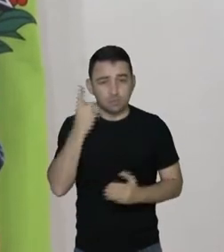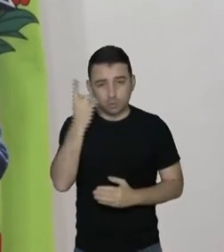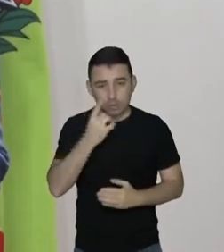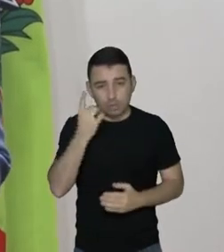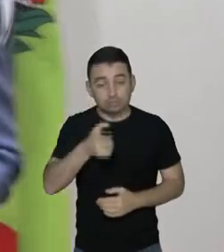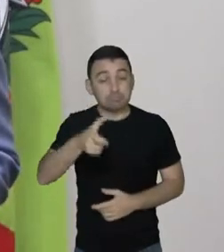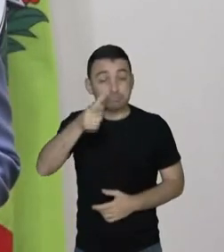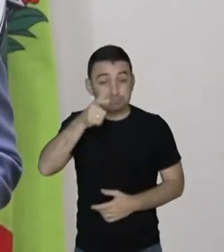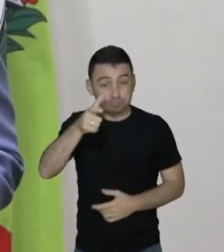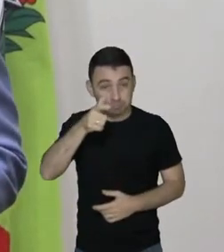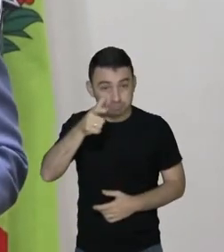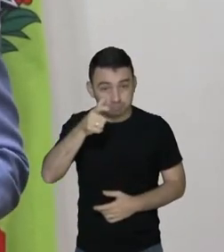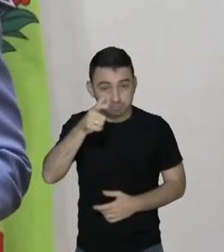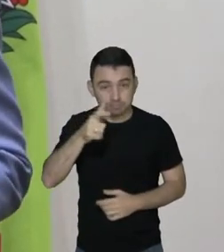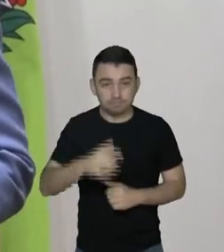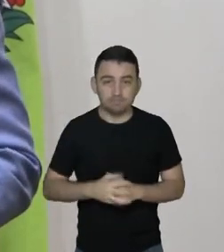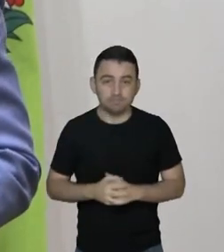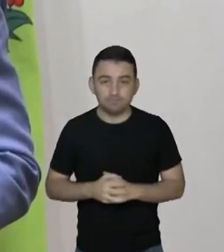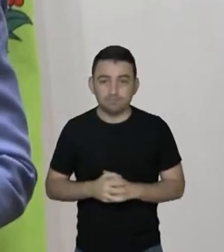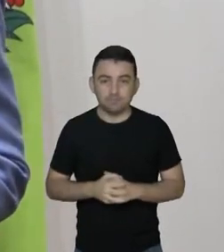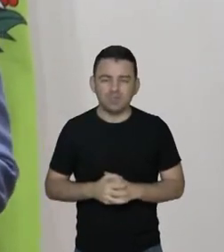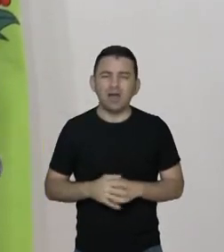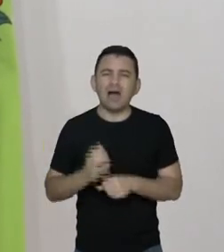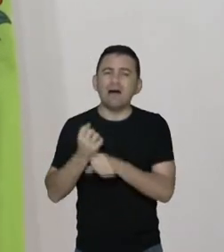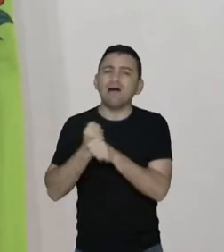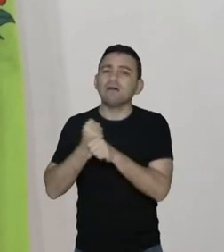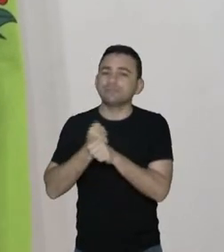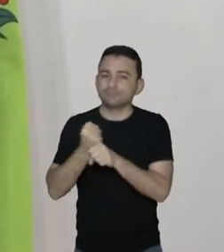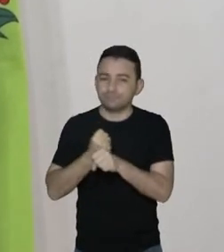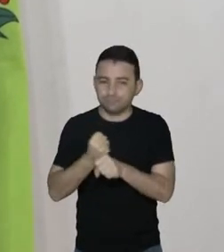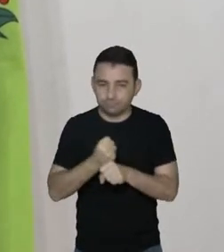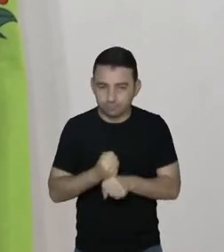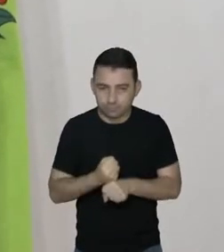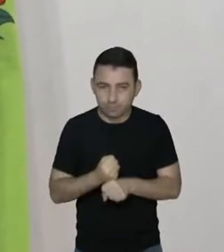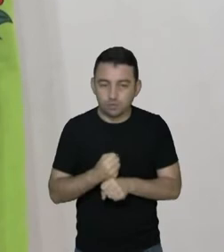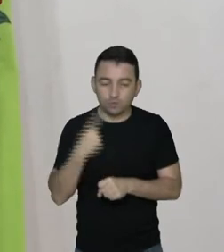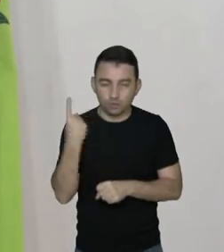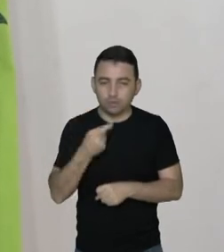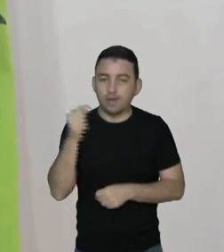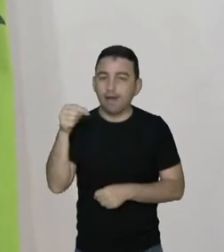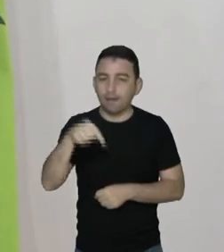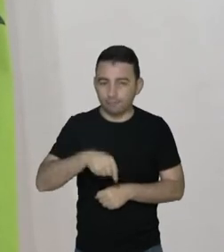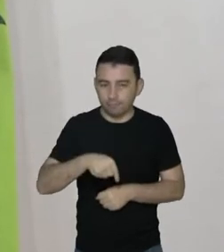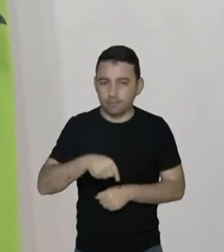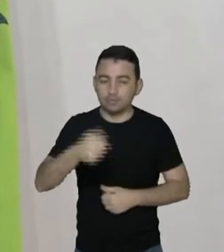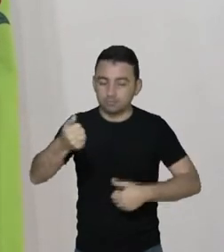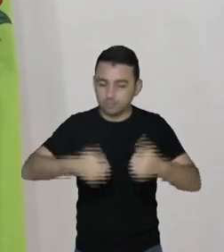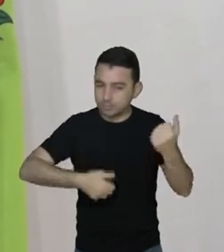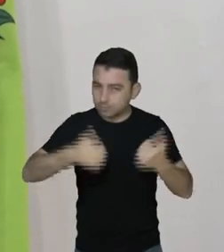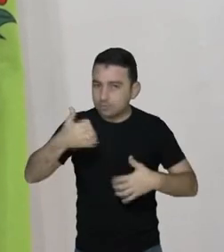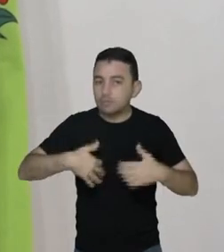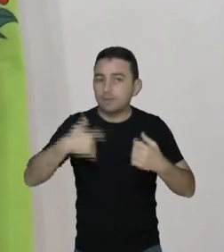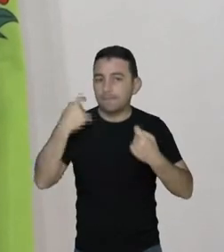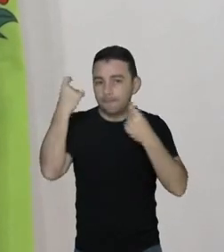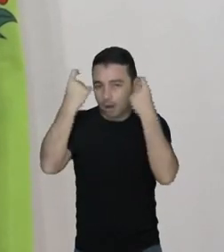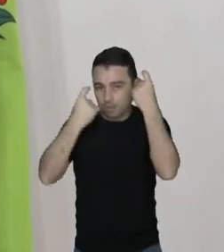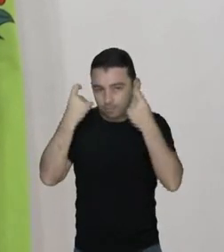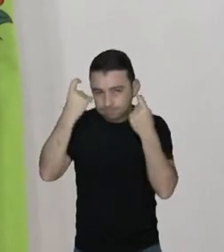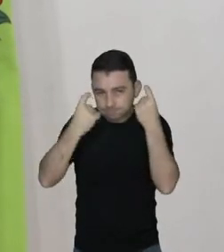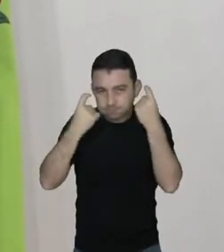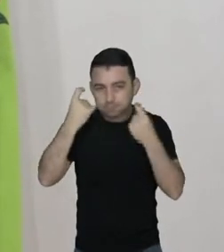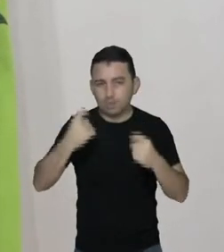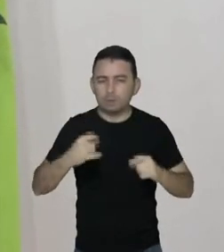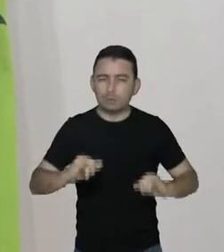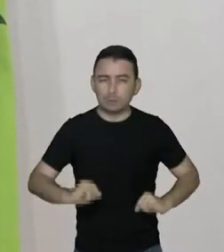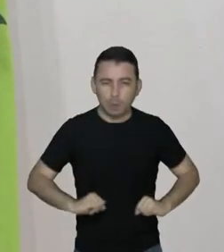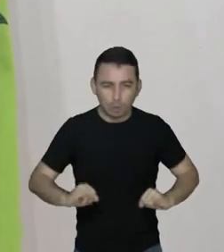acompanham, por alguns anos nós estivemos nessa casa trazendo a preocupação, o